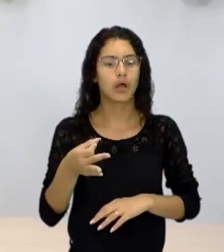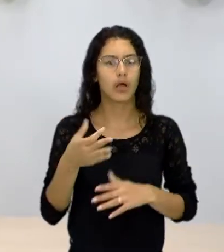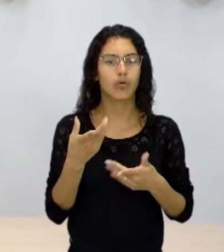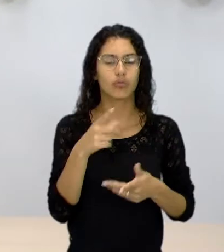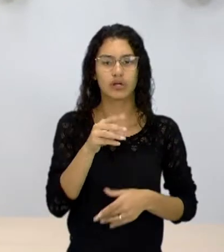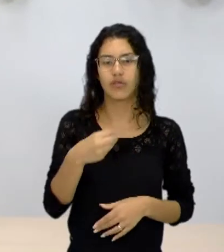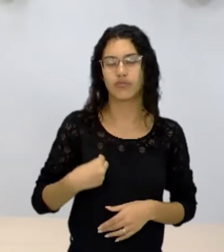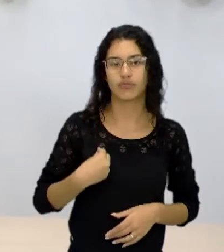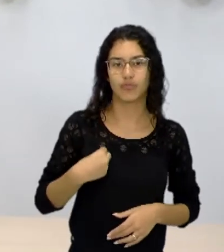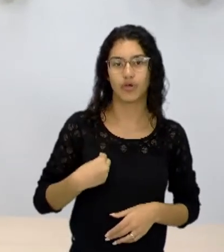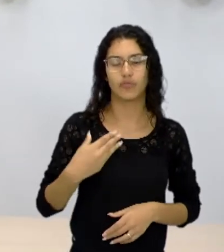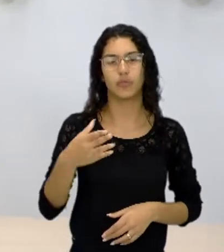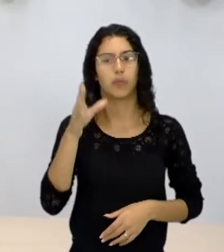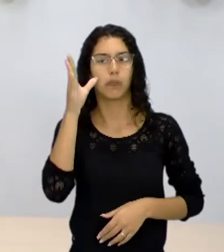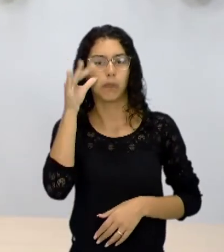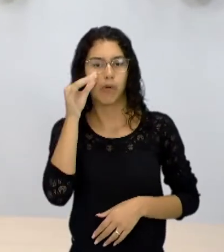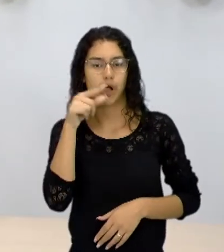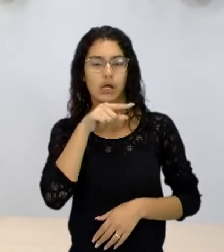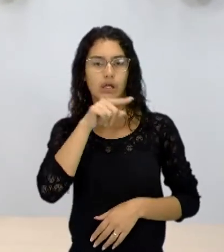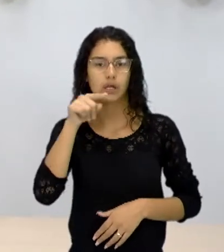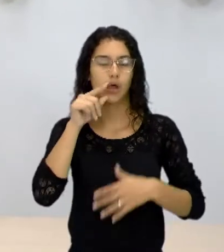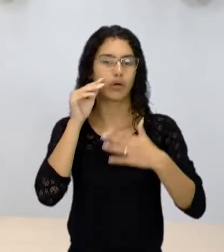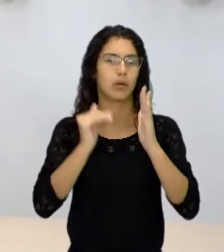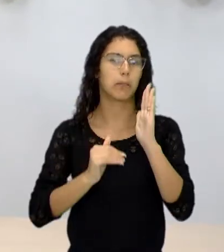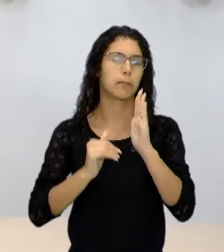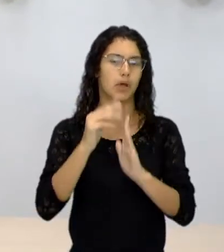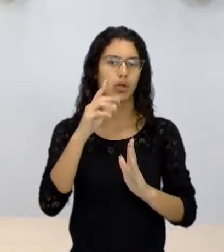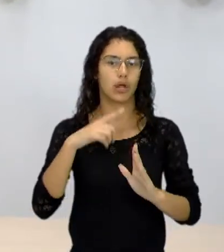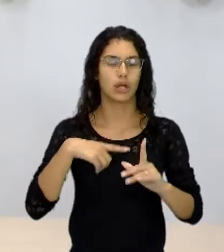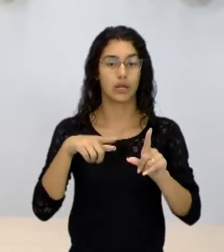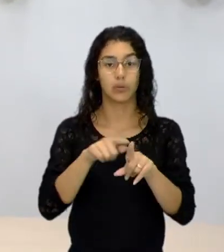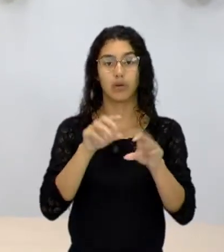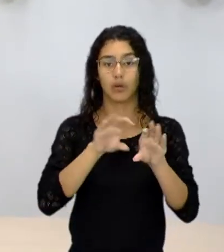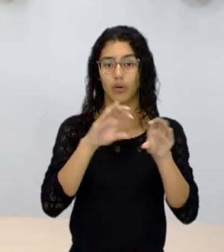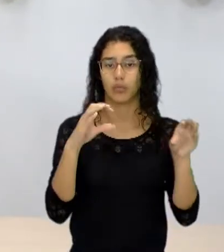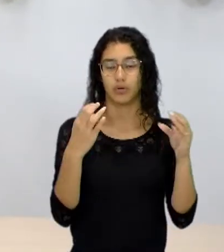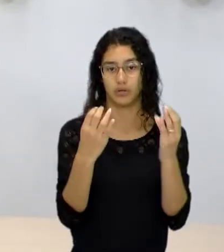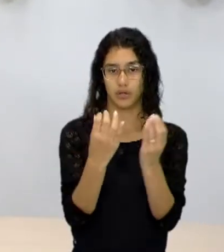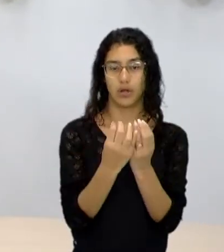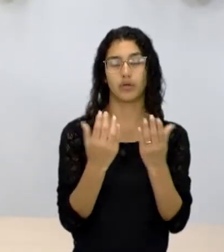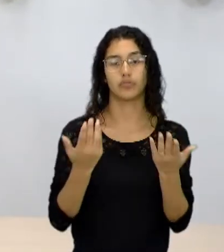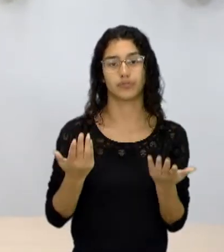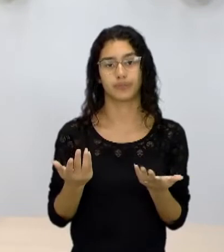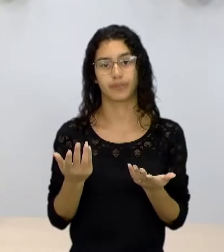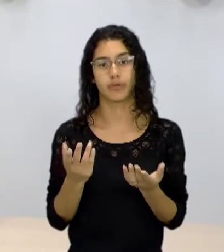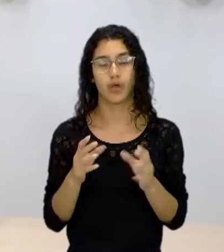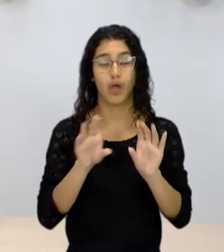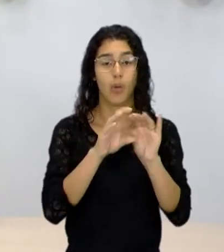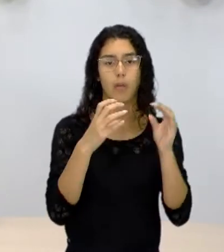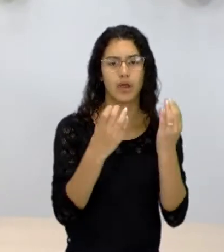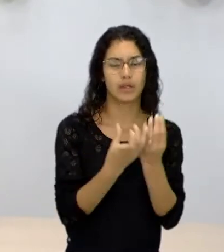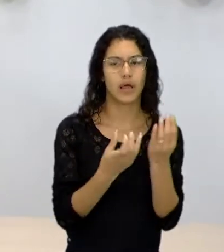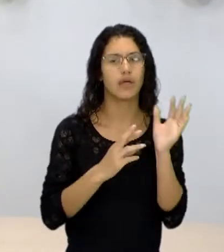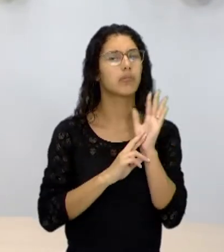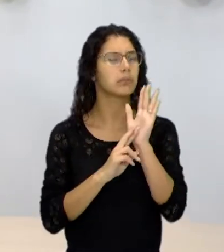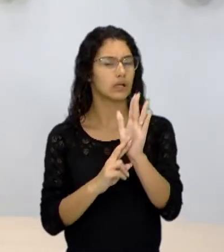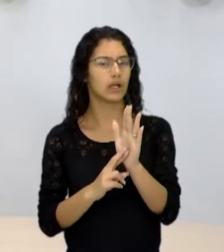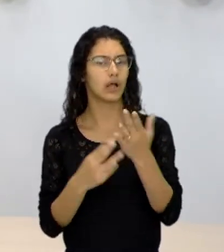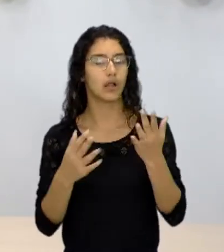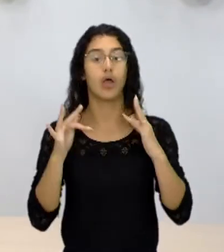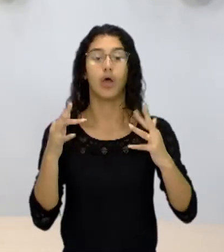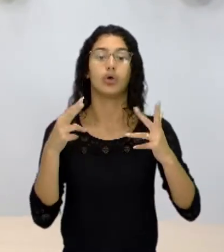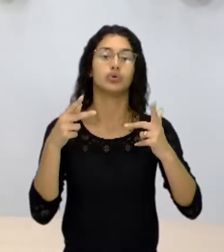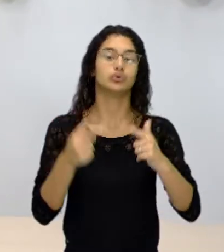você vive, ao seu interesse, ao interesse da maioria da sua comunidade, entendeu? A sua comunidade se vê representada, então tudo isso